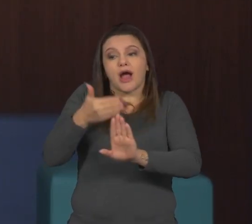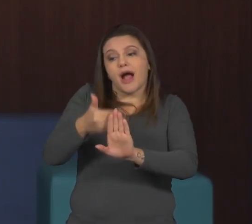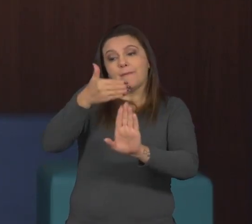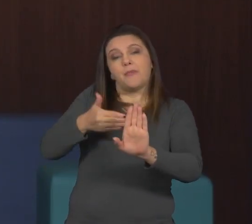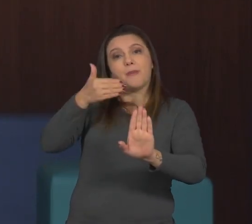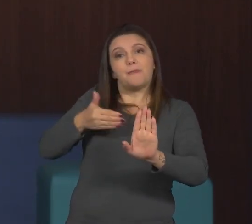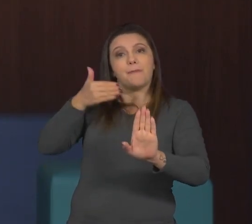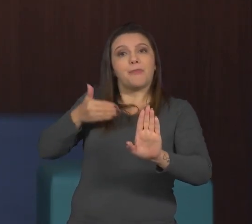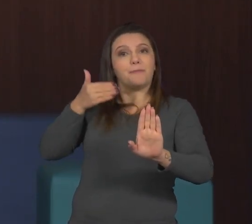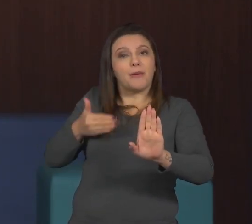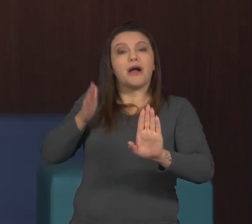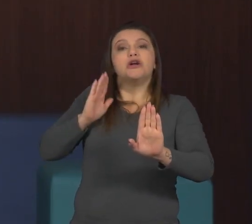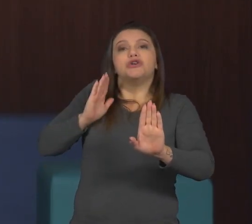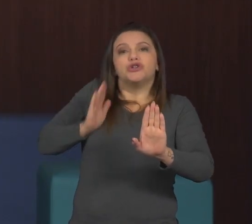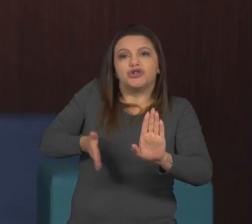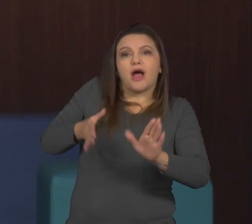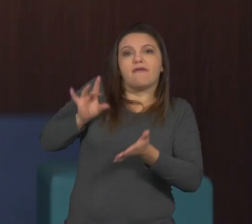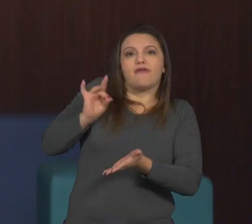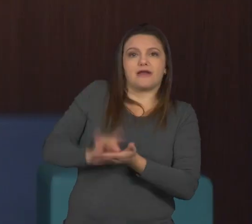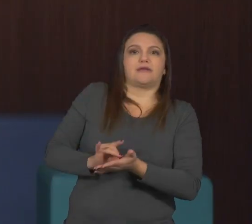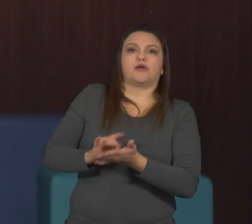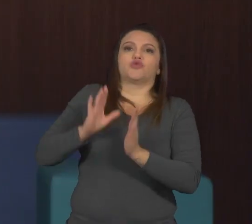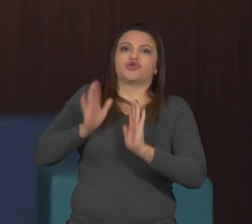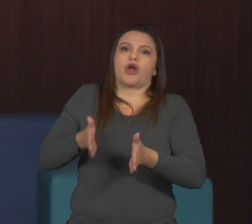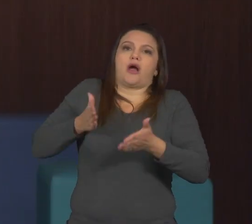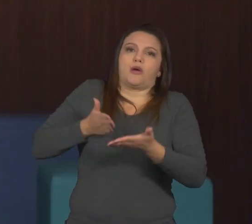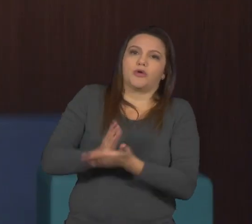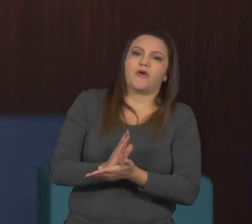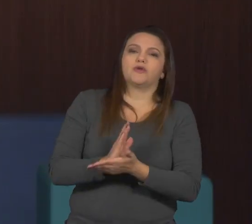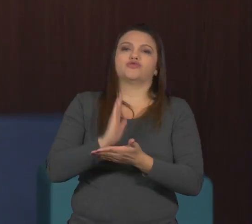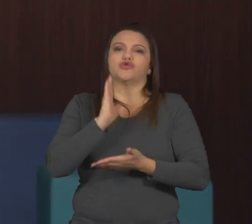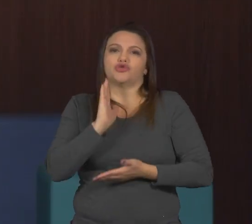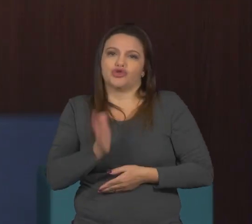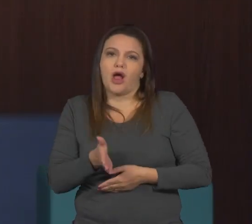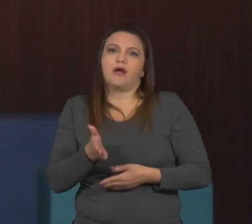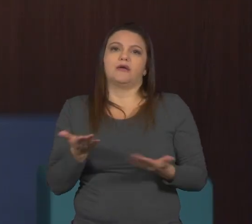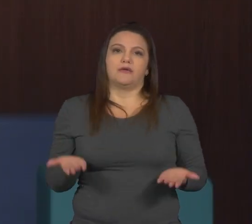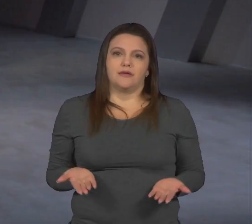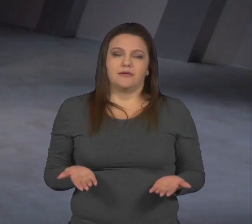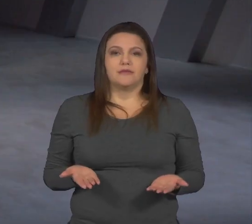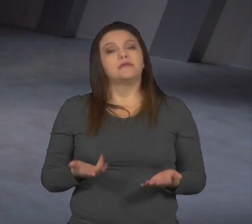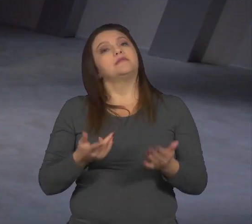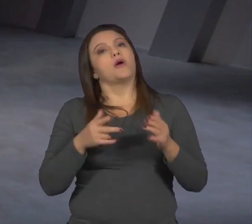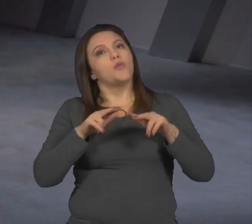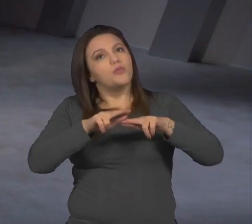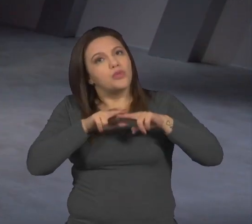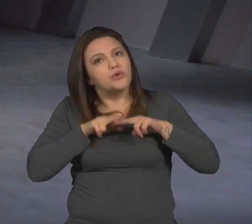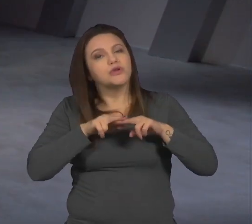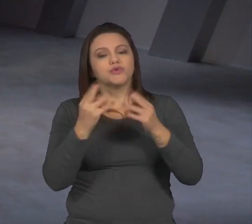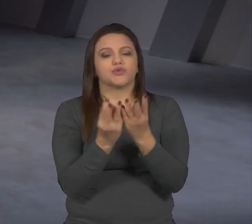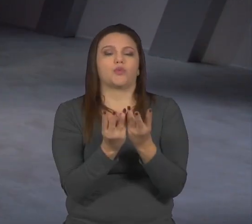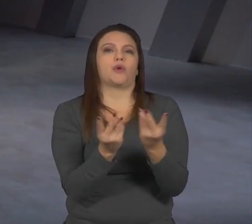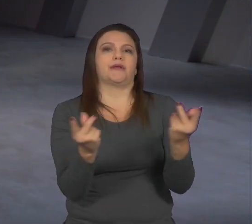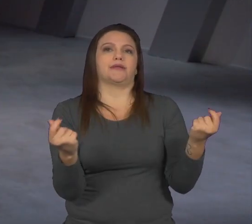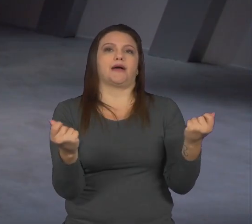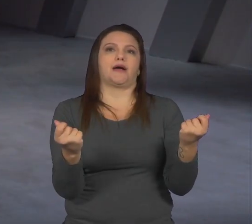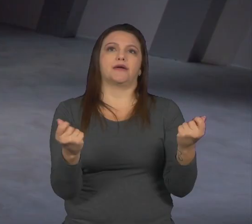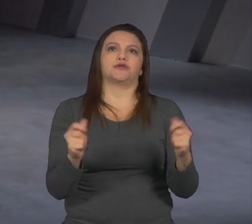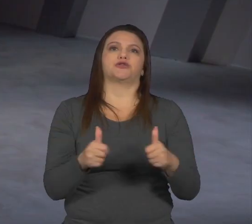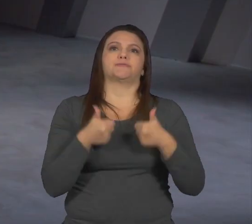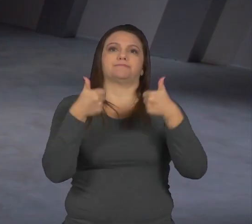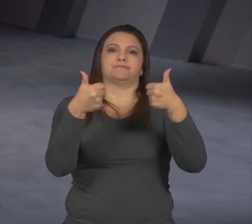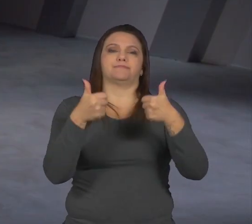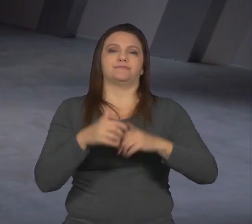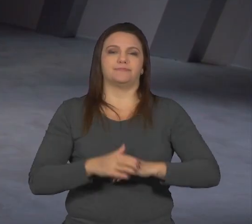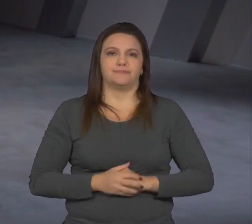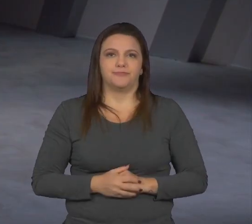né, mas a ideia de reuso diz que aumenta também a qualidade. E eu